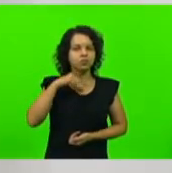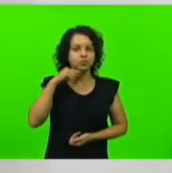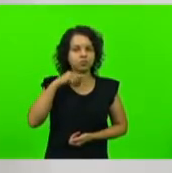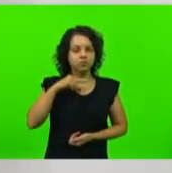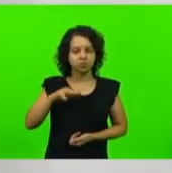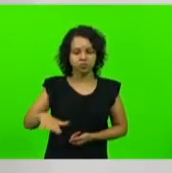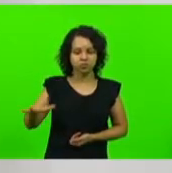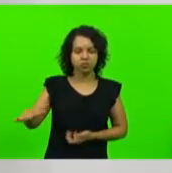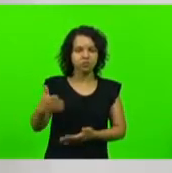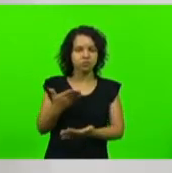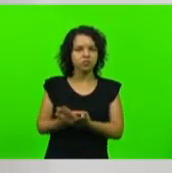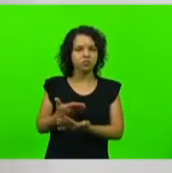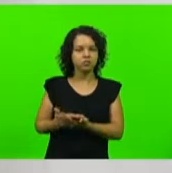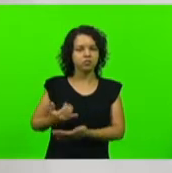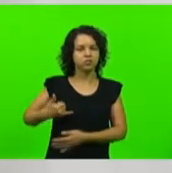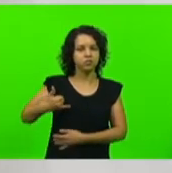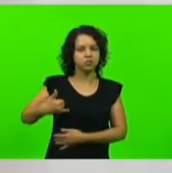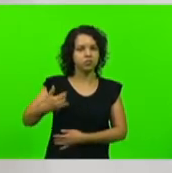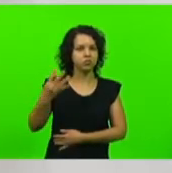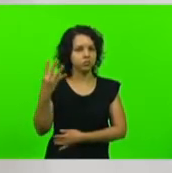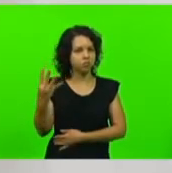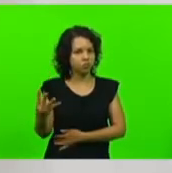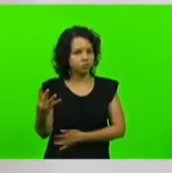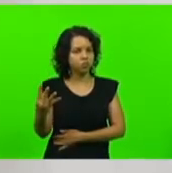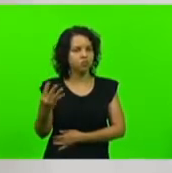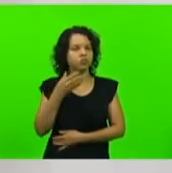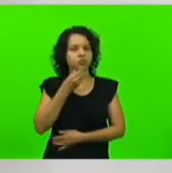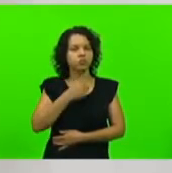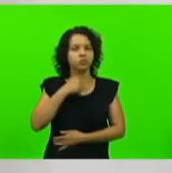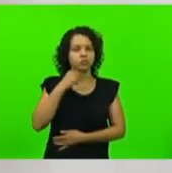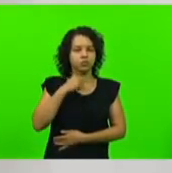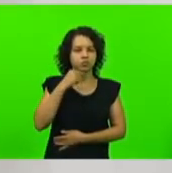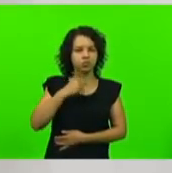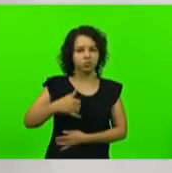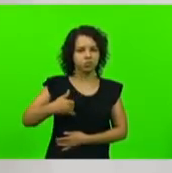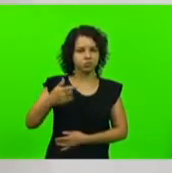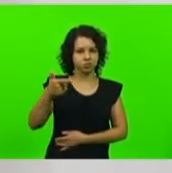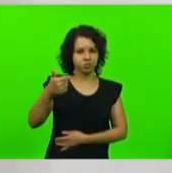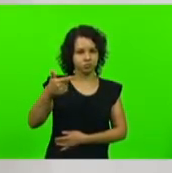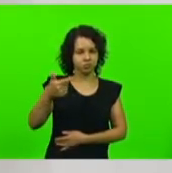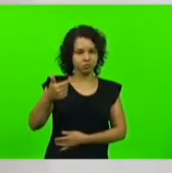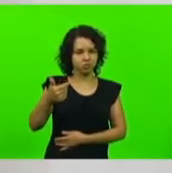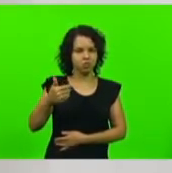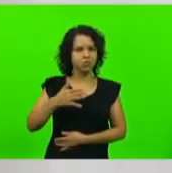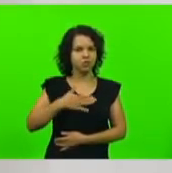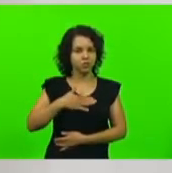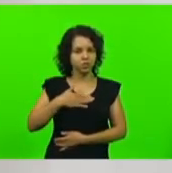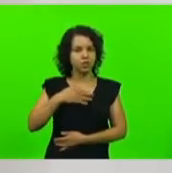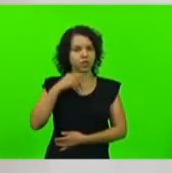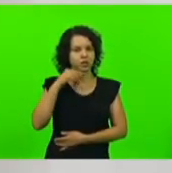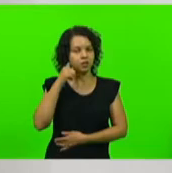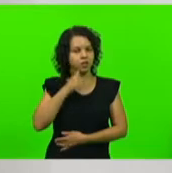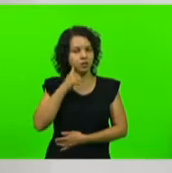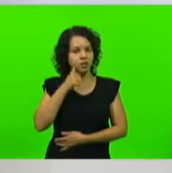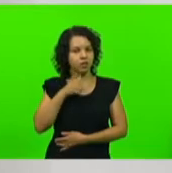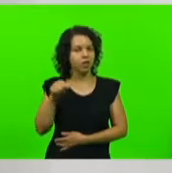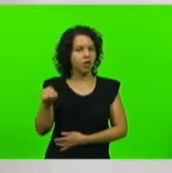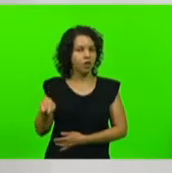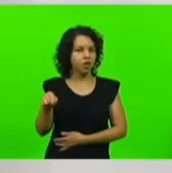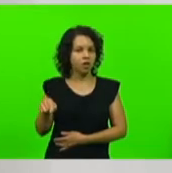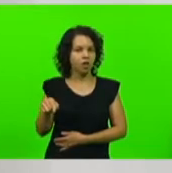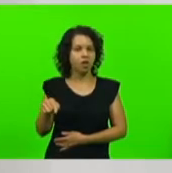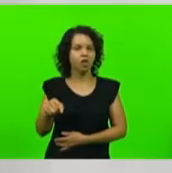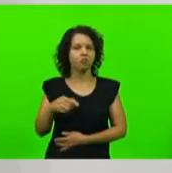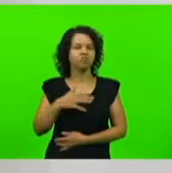uma netinha de 4 anos e um neto de 12. E a minha netinha fica muito incomodada, que diz que